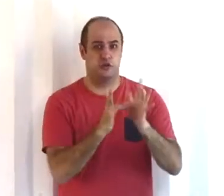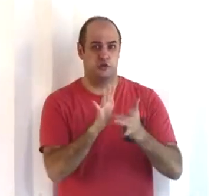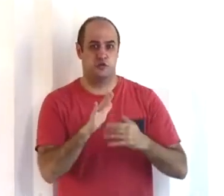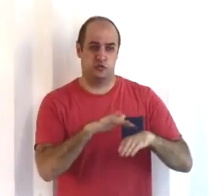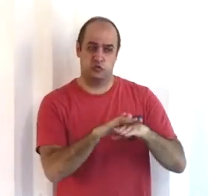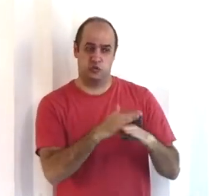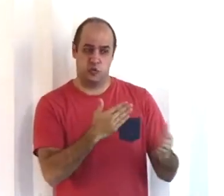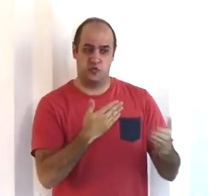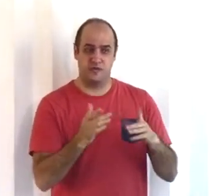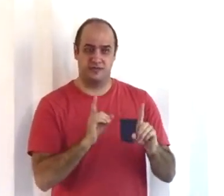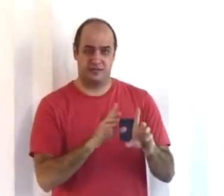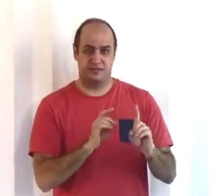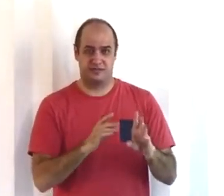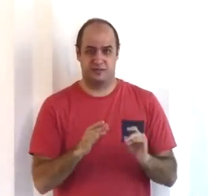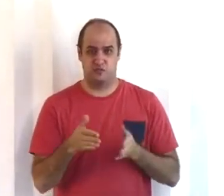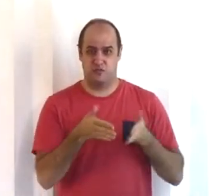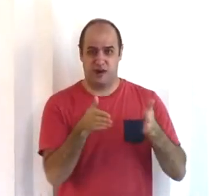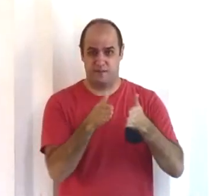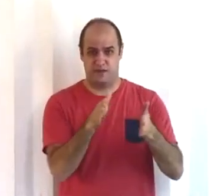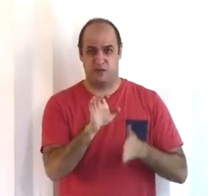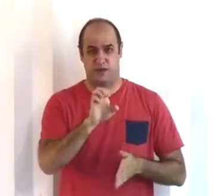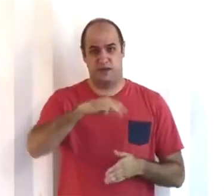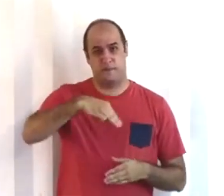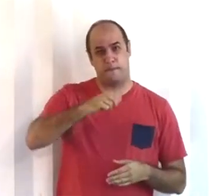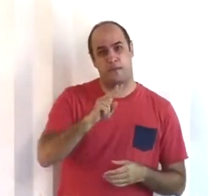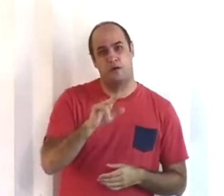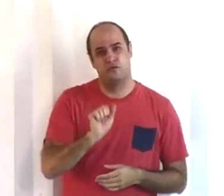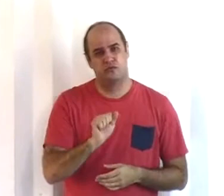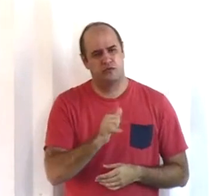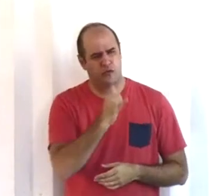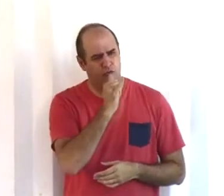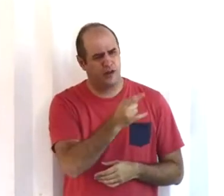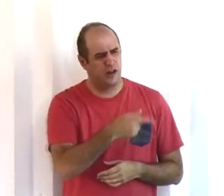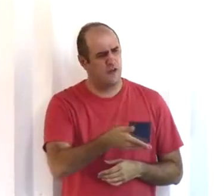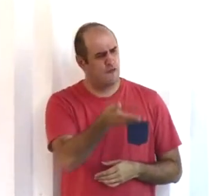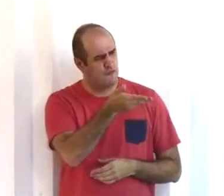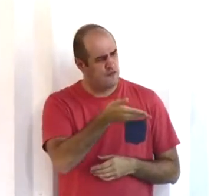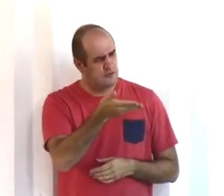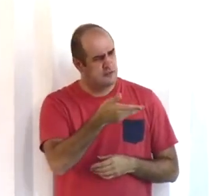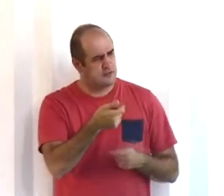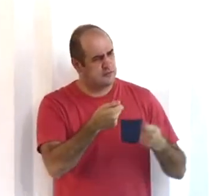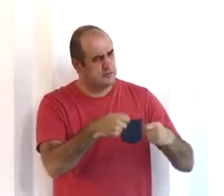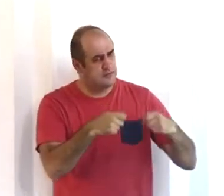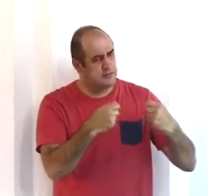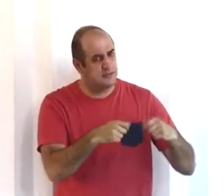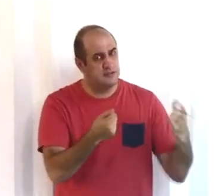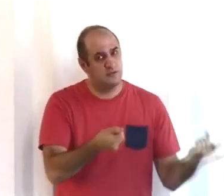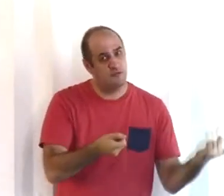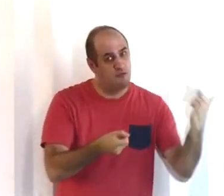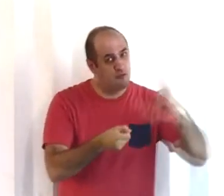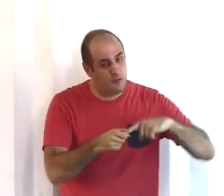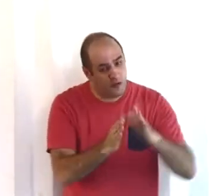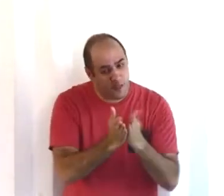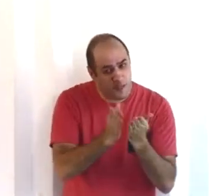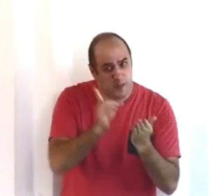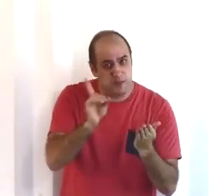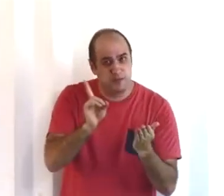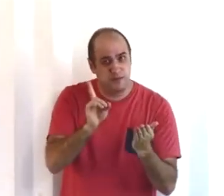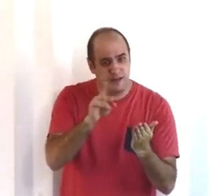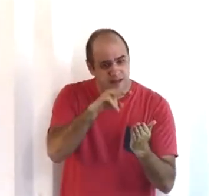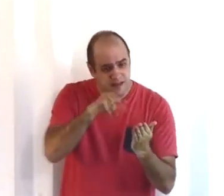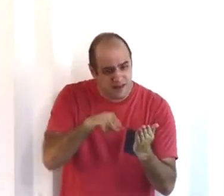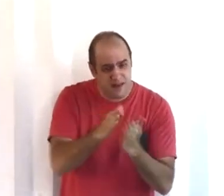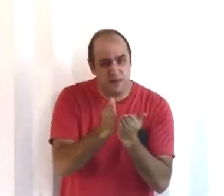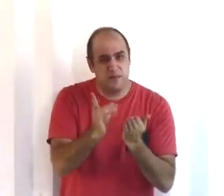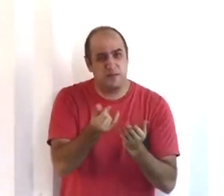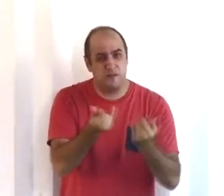discípulos, lá em Emaús, ele disse: olha, vocês precisam revisitar as Escrituras, vocês precisam saber que as Escrituras